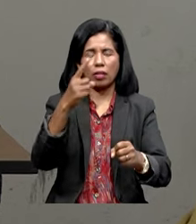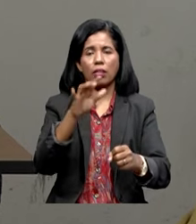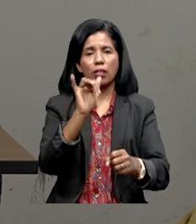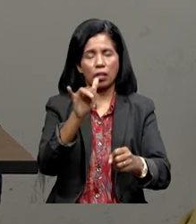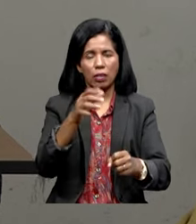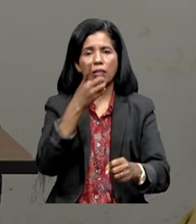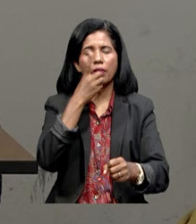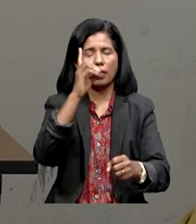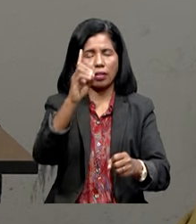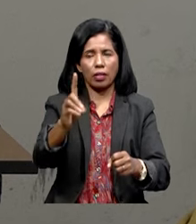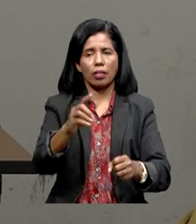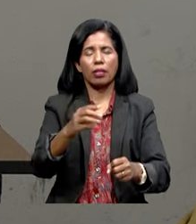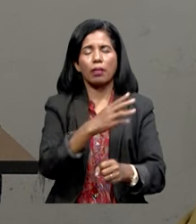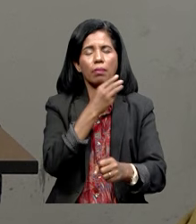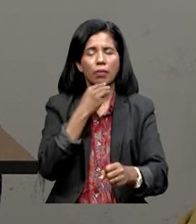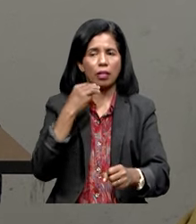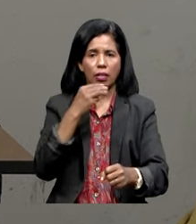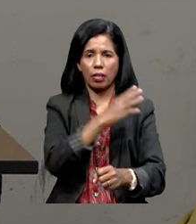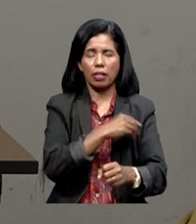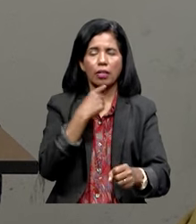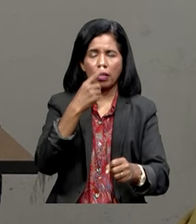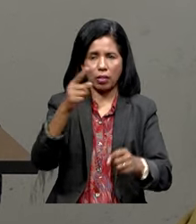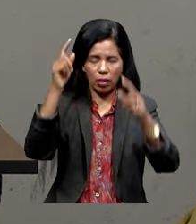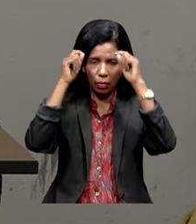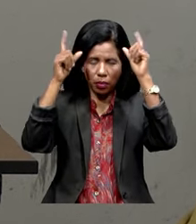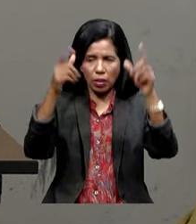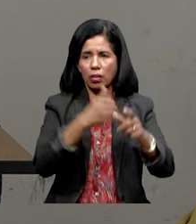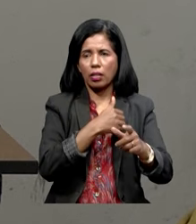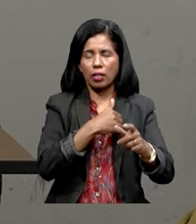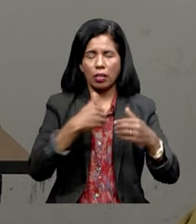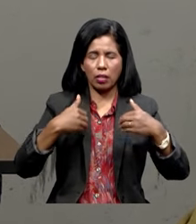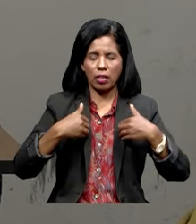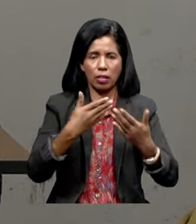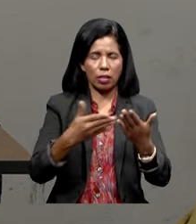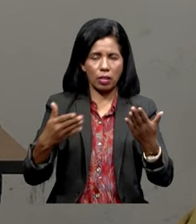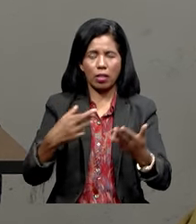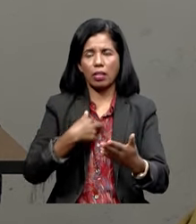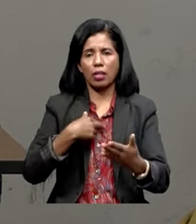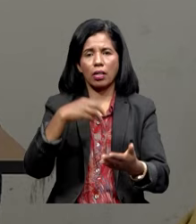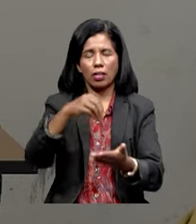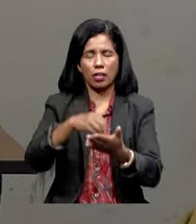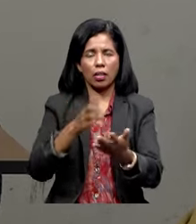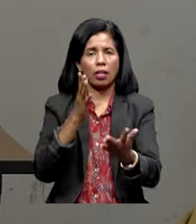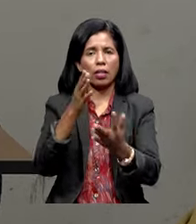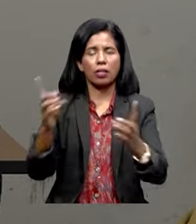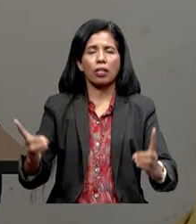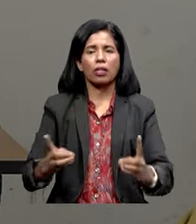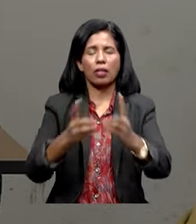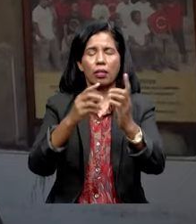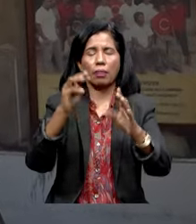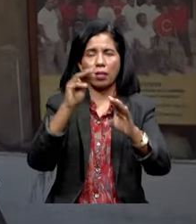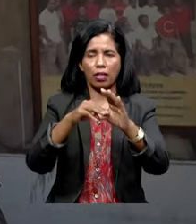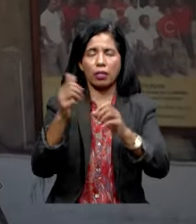com a declaração no Alcateri Nianne, também considera Timor-Leste será que o produto rasic atu garante o de compete e a nível mercado